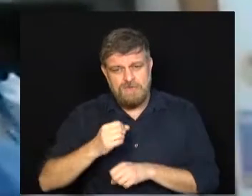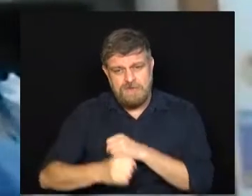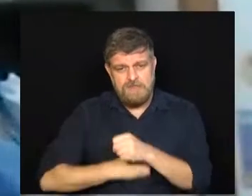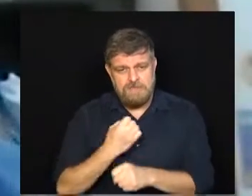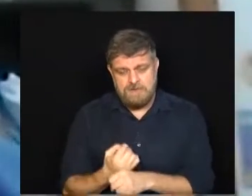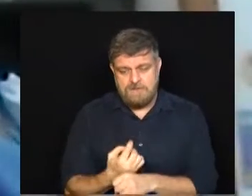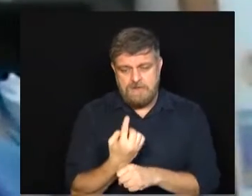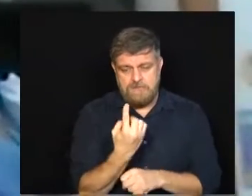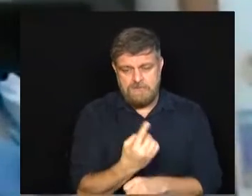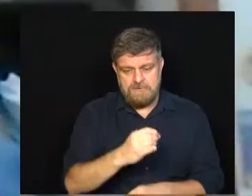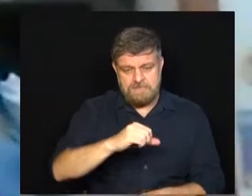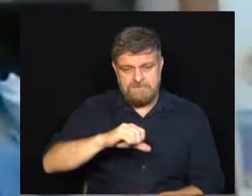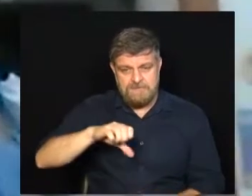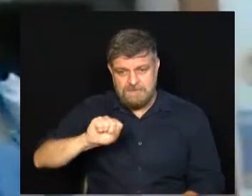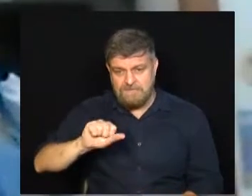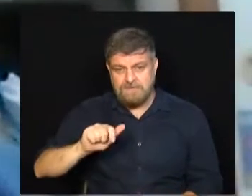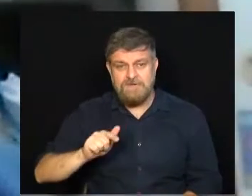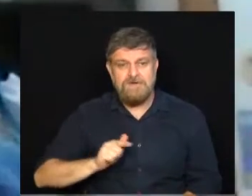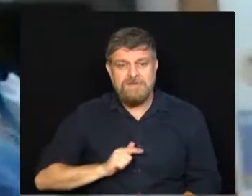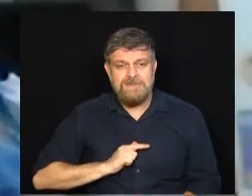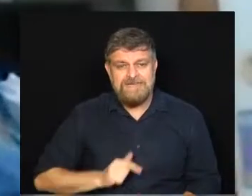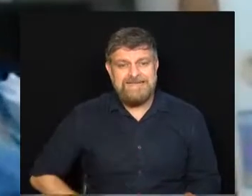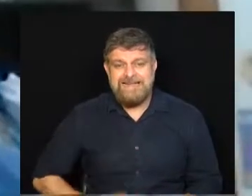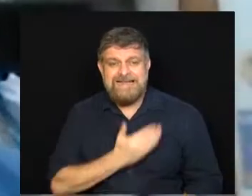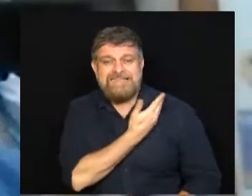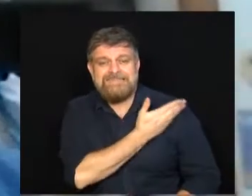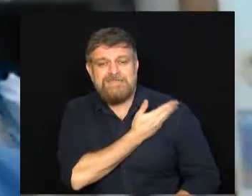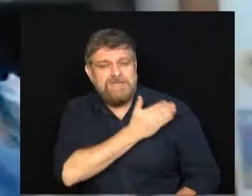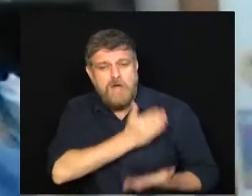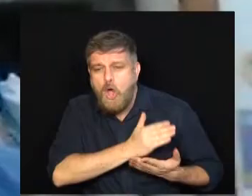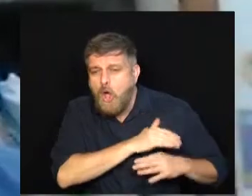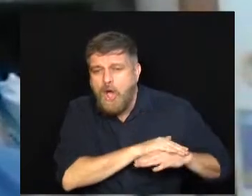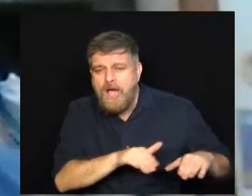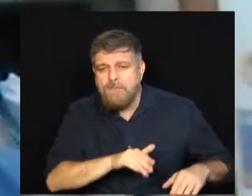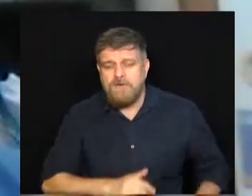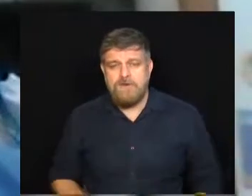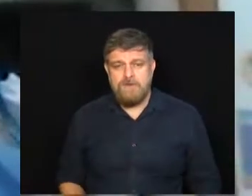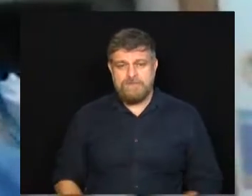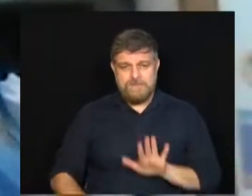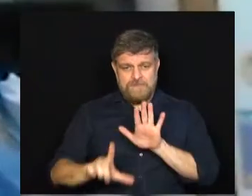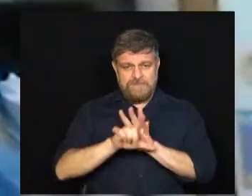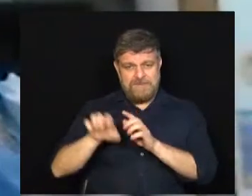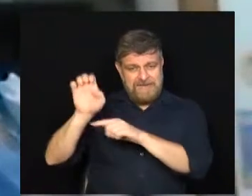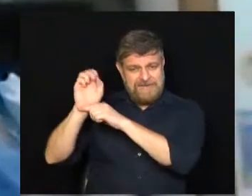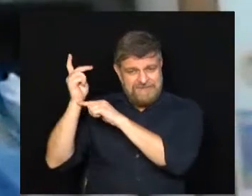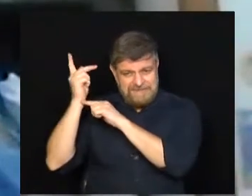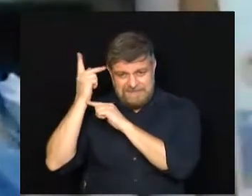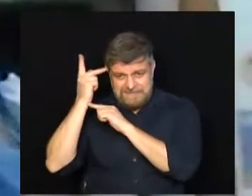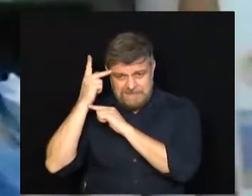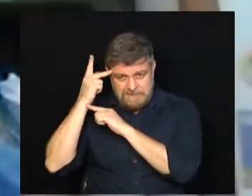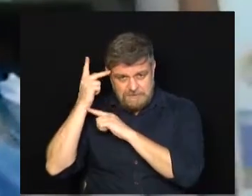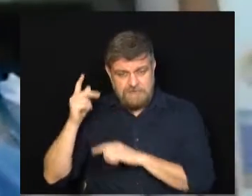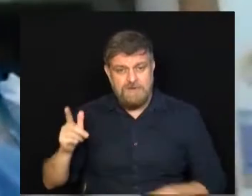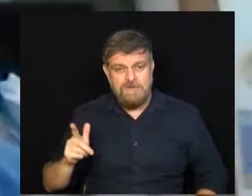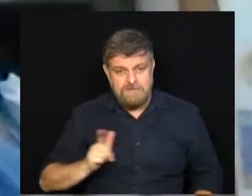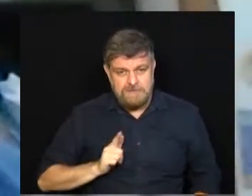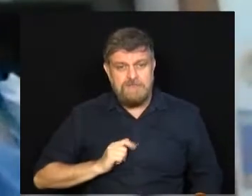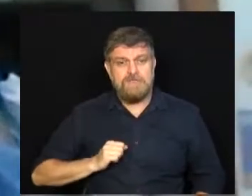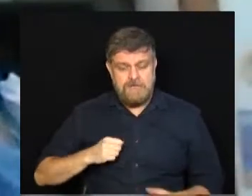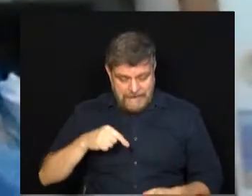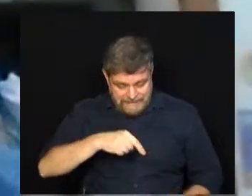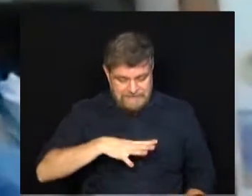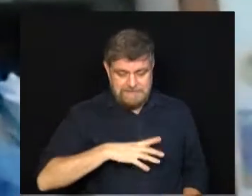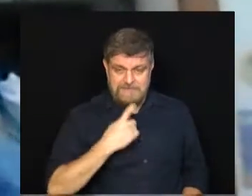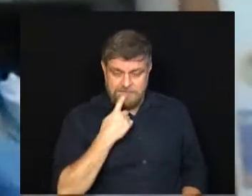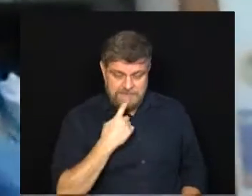lei municipal antidiscriminatória. Então, além daquela lei estadual, de 1948 e 2001, nós temos uma lei em